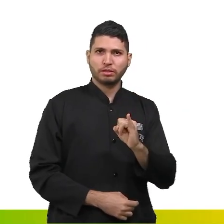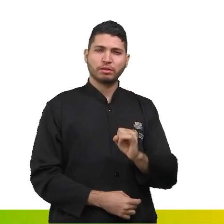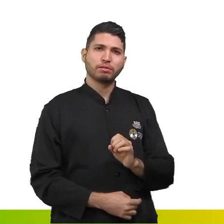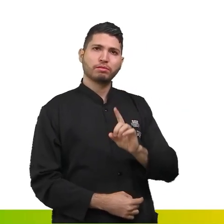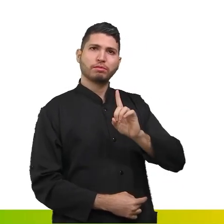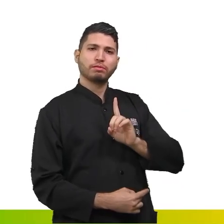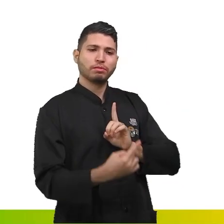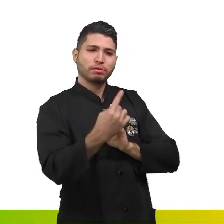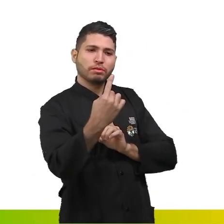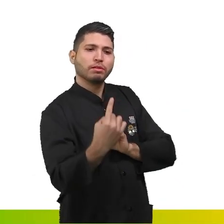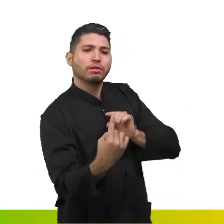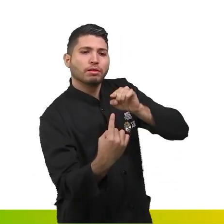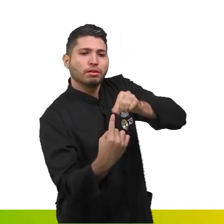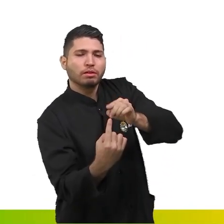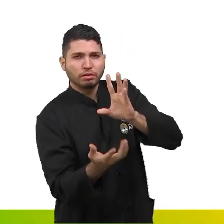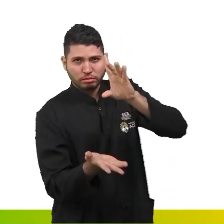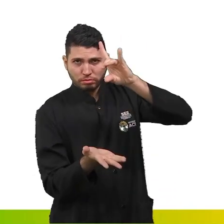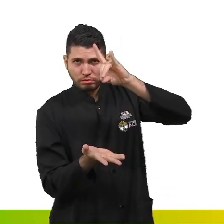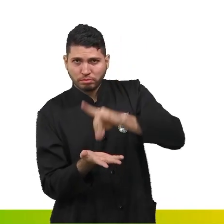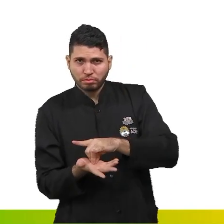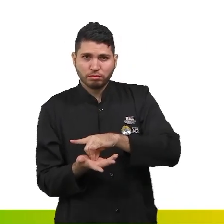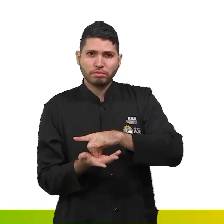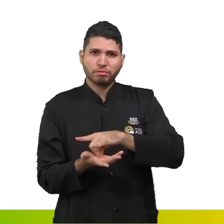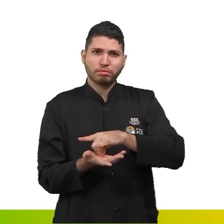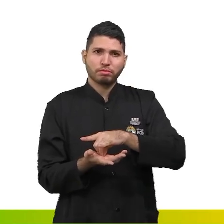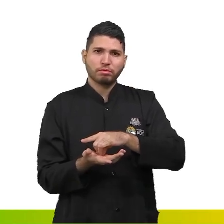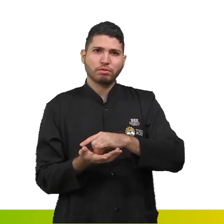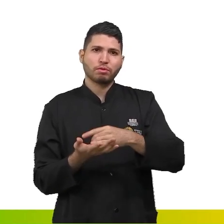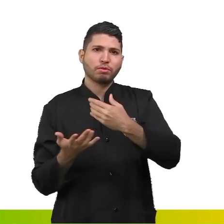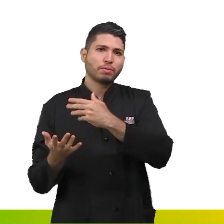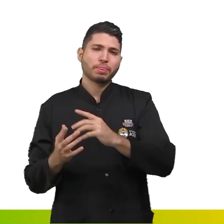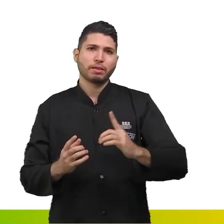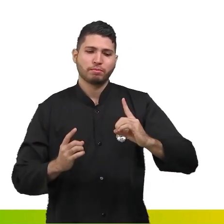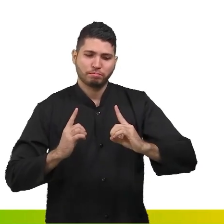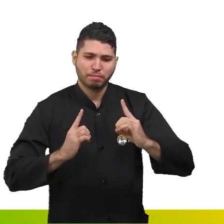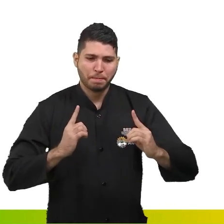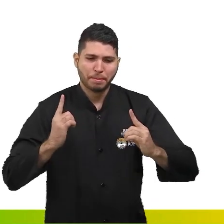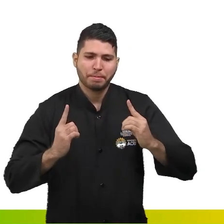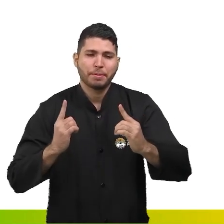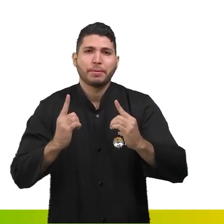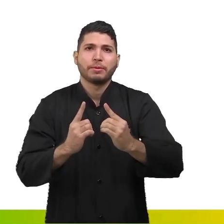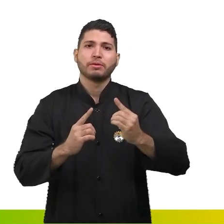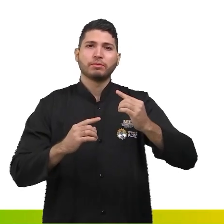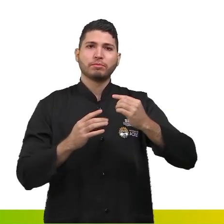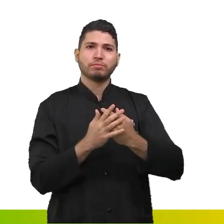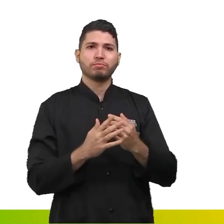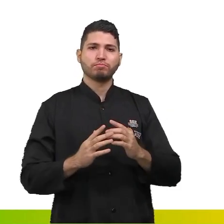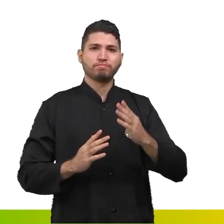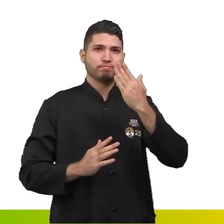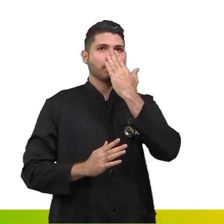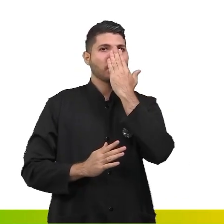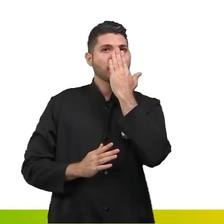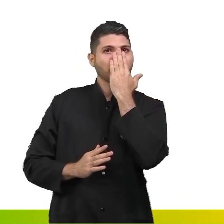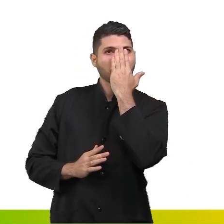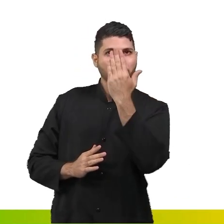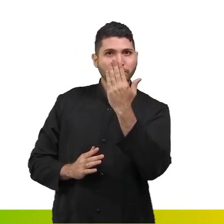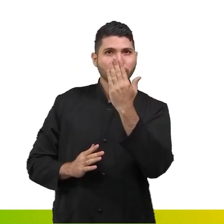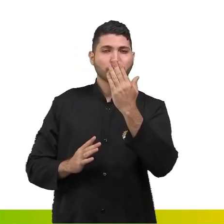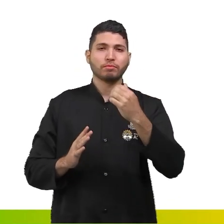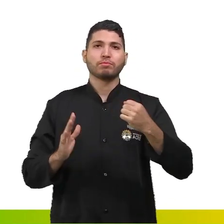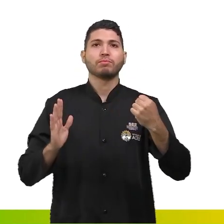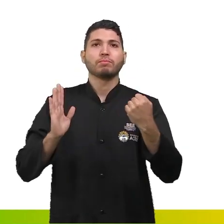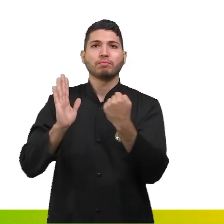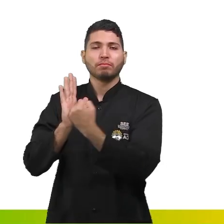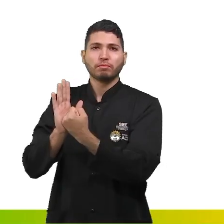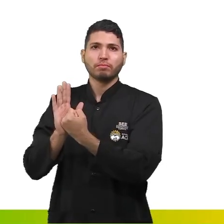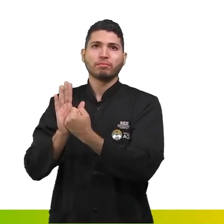e os rostos frontais, de frente um para o outro. Então isso aqui simbolizando uma